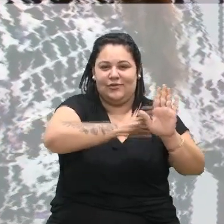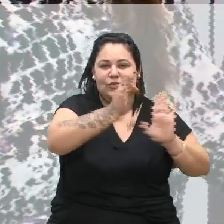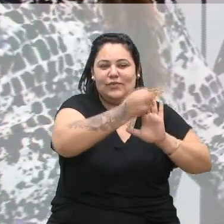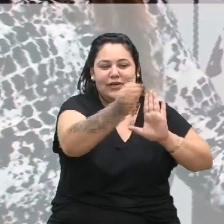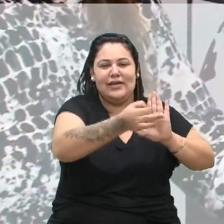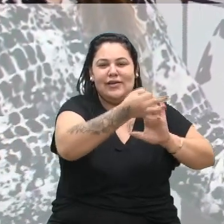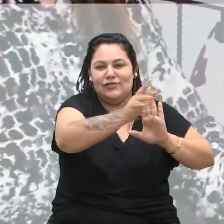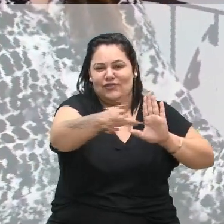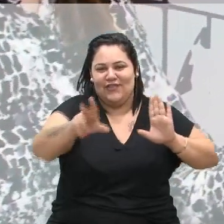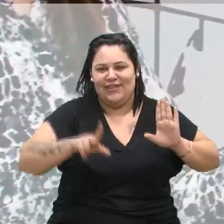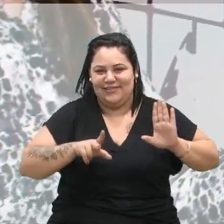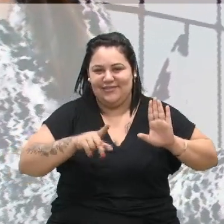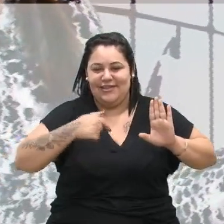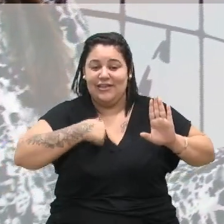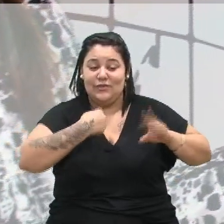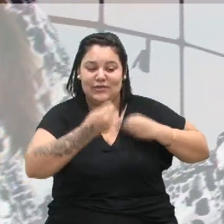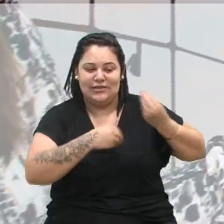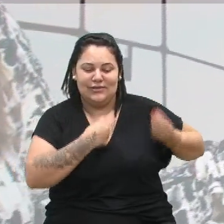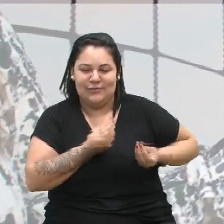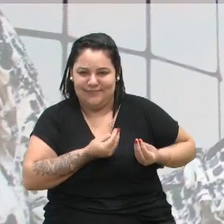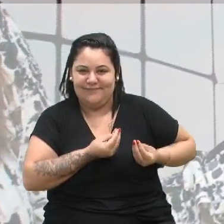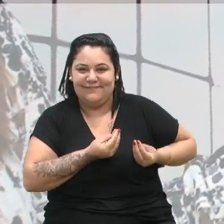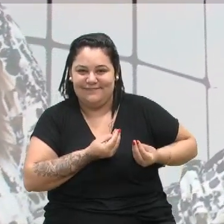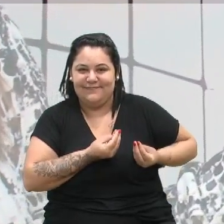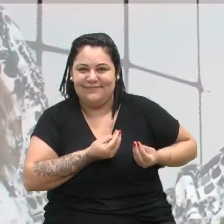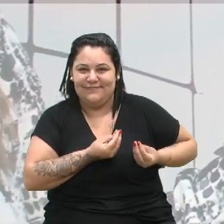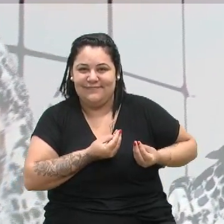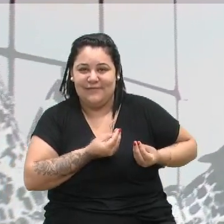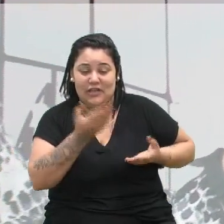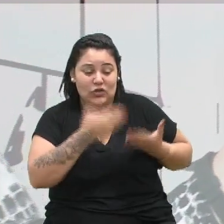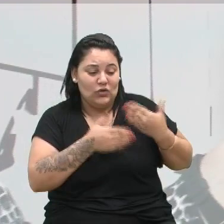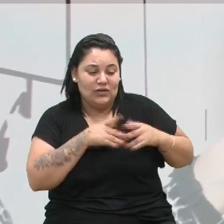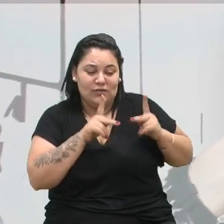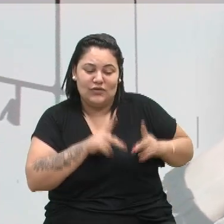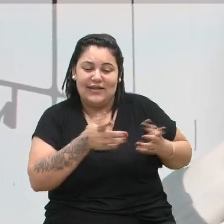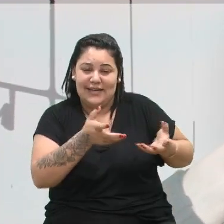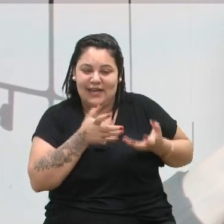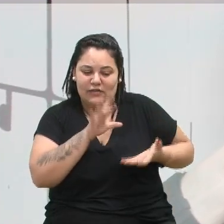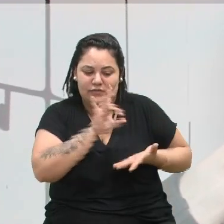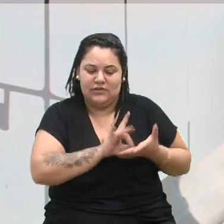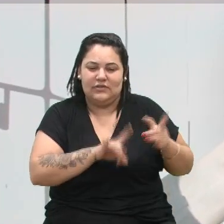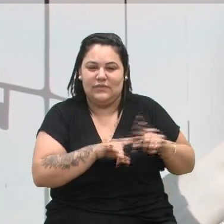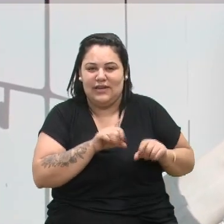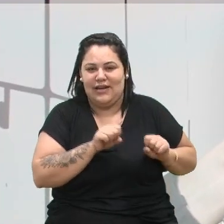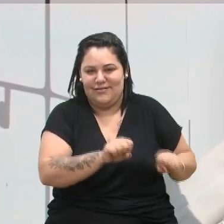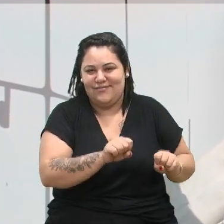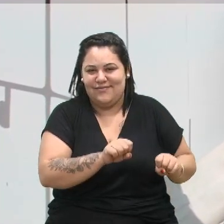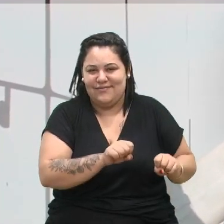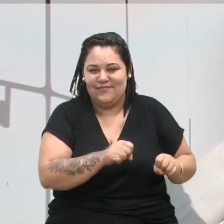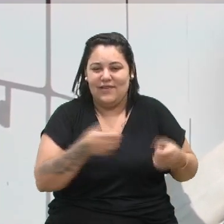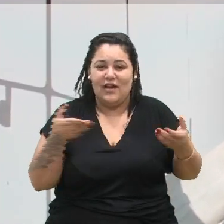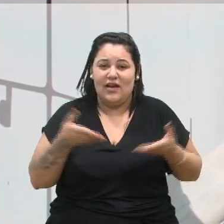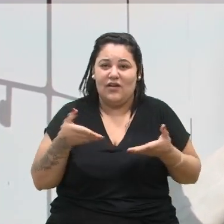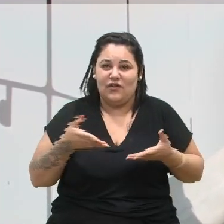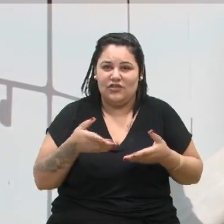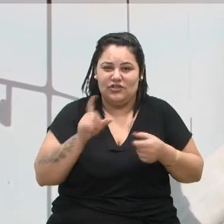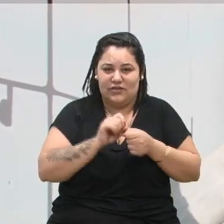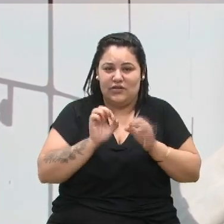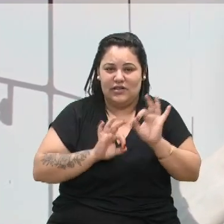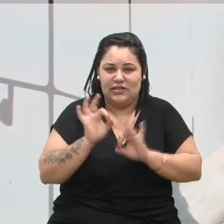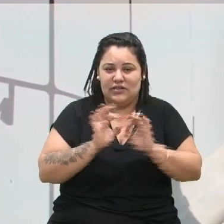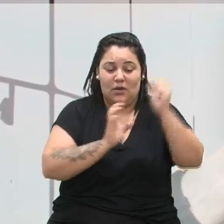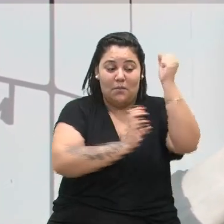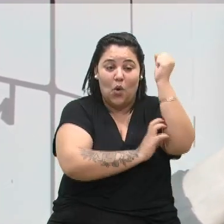que tanto a situação, a oposição, enfim, todos querem que isso aconteça. Bom, agora nós estamos num processo de burocracia, vamos dizer